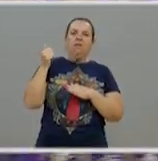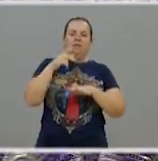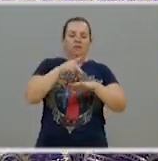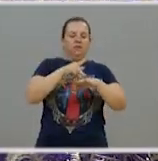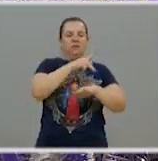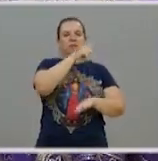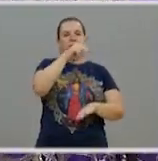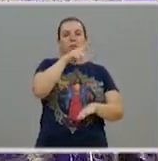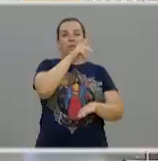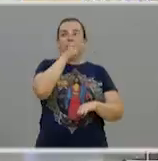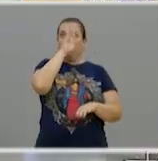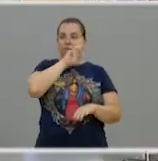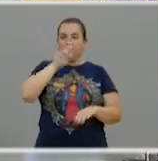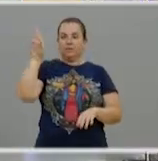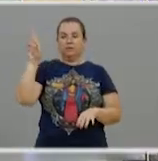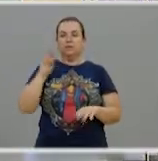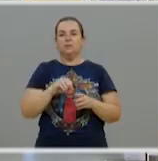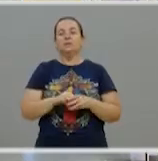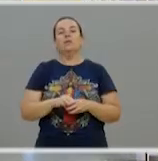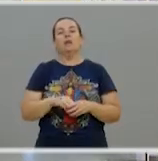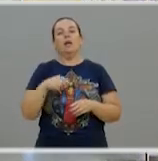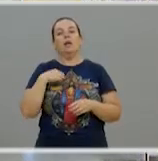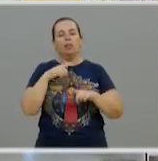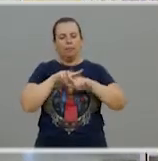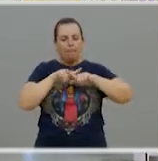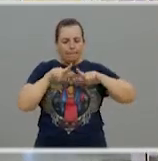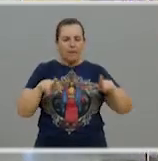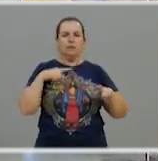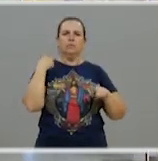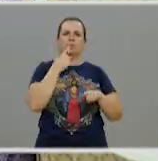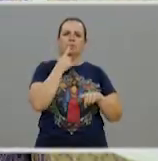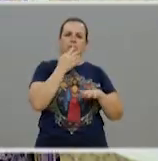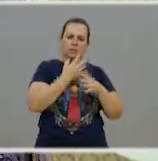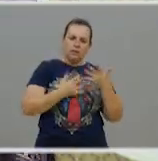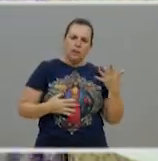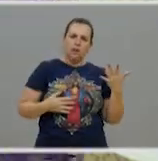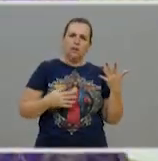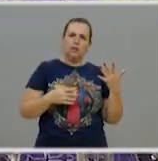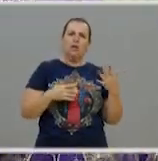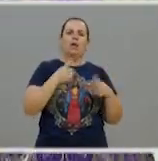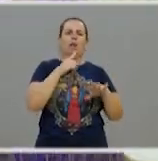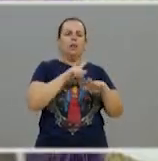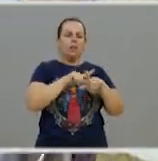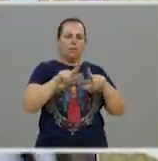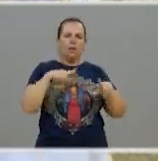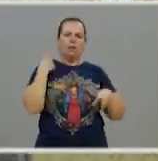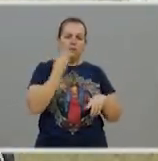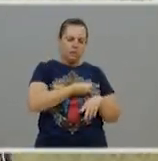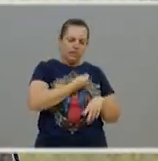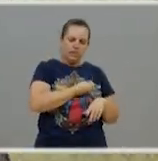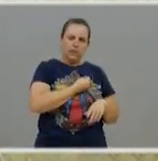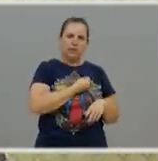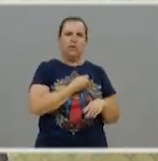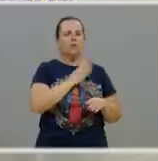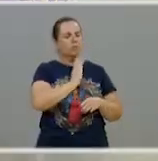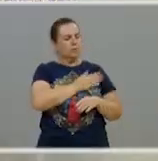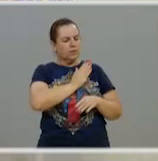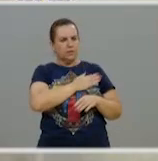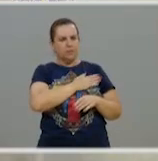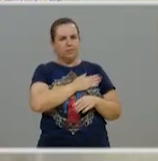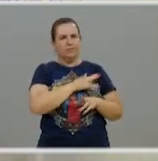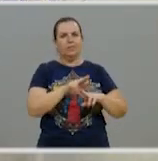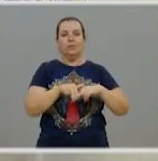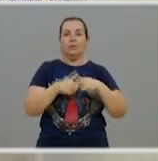a alvejar nosso sangue, nossas vestes no sangue do Cordeiro. Por isso, se o